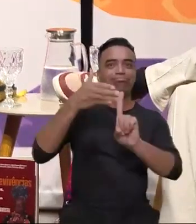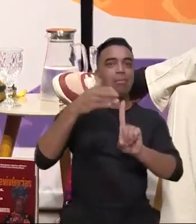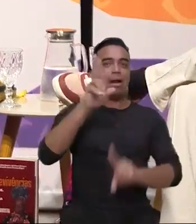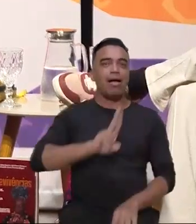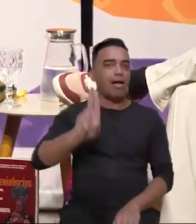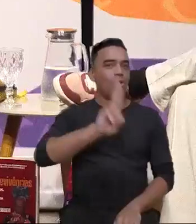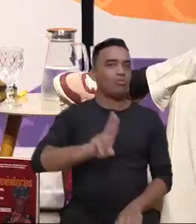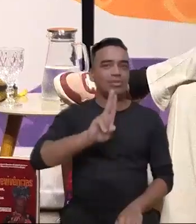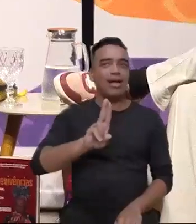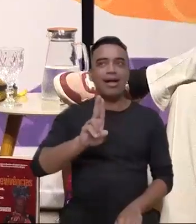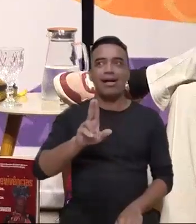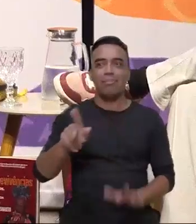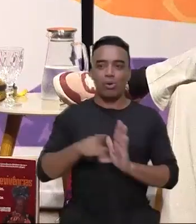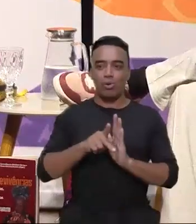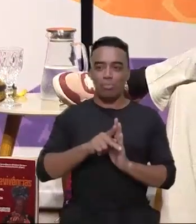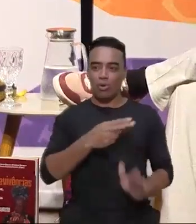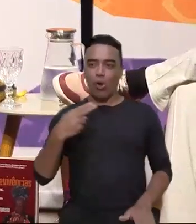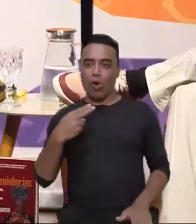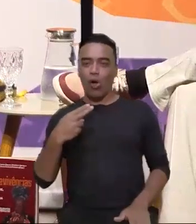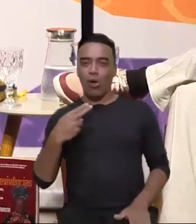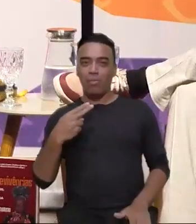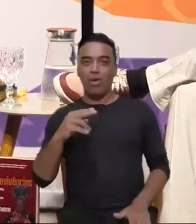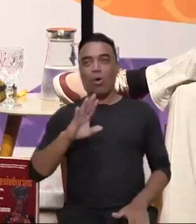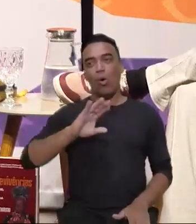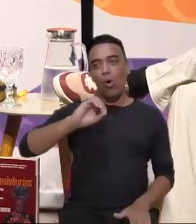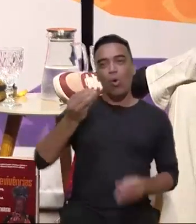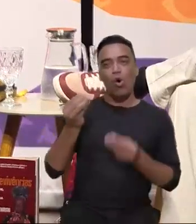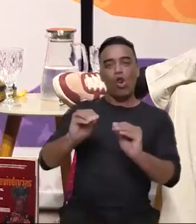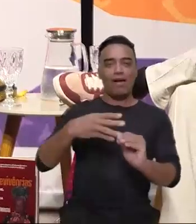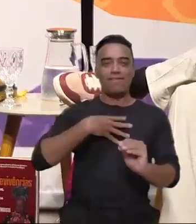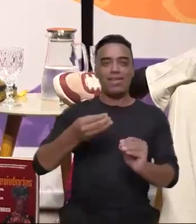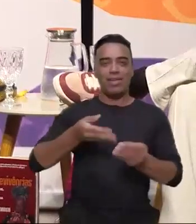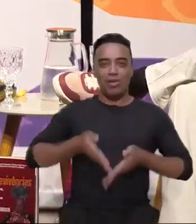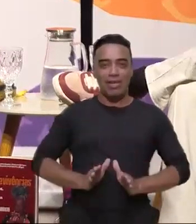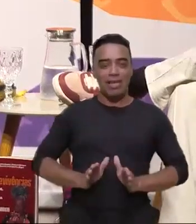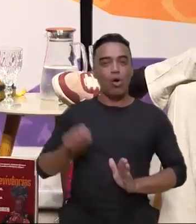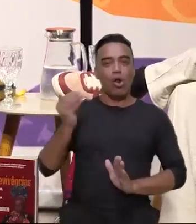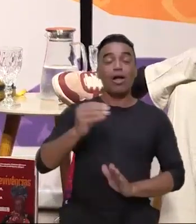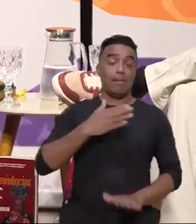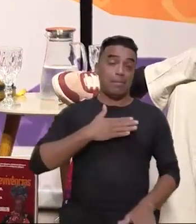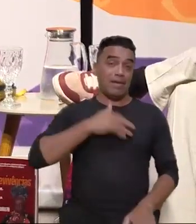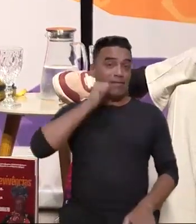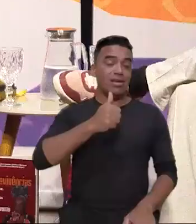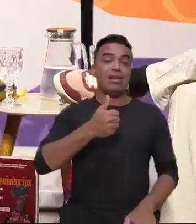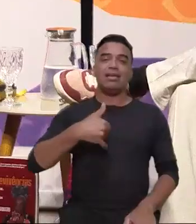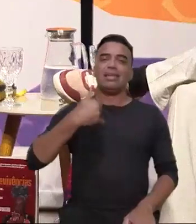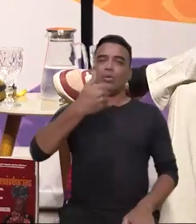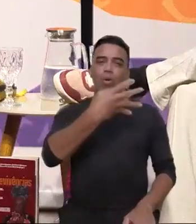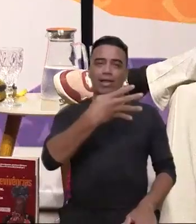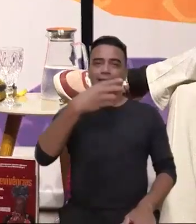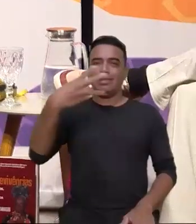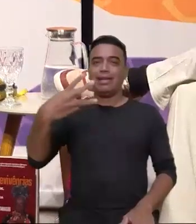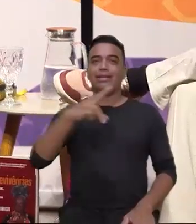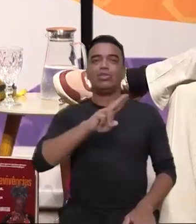inclusive, como pseudônimo ou mesmo para batizar nossos filhos. A minha filha tem 43 anos